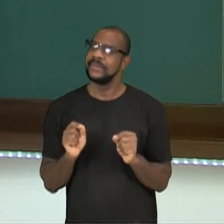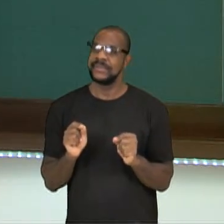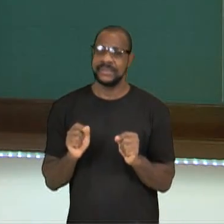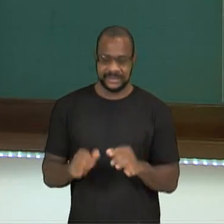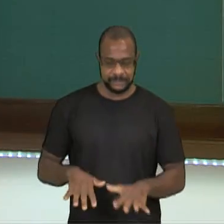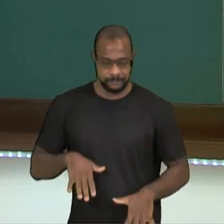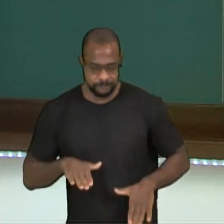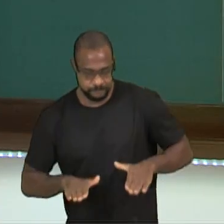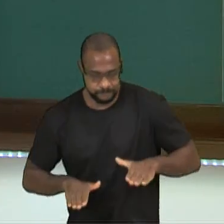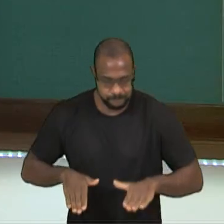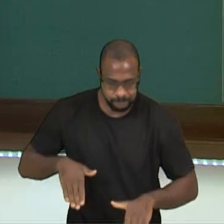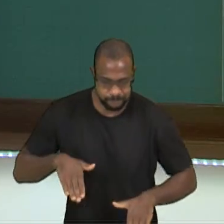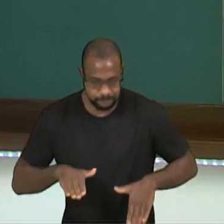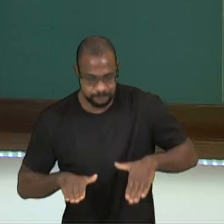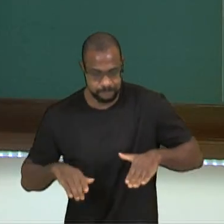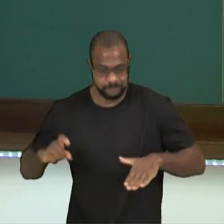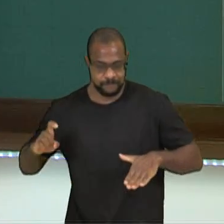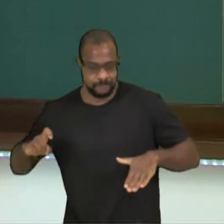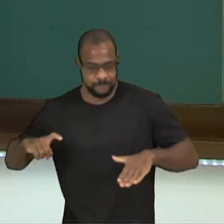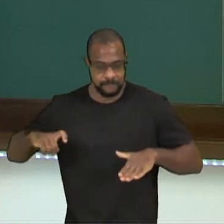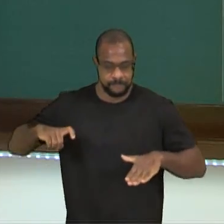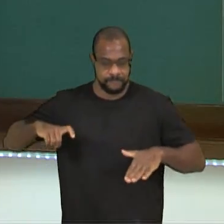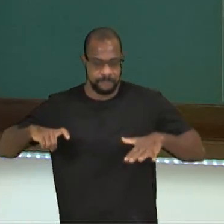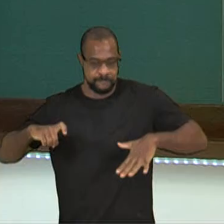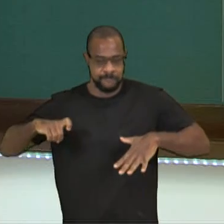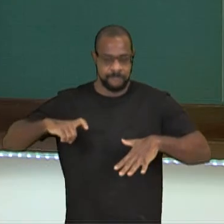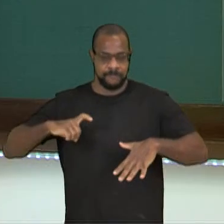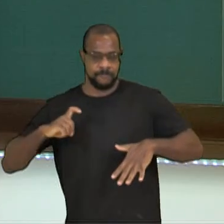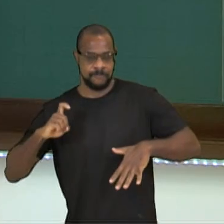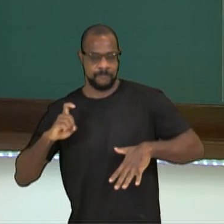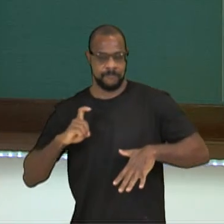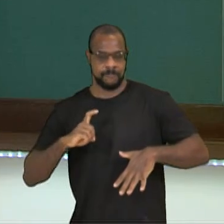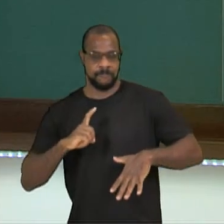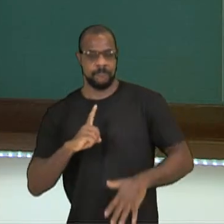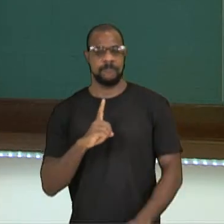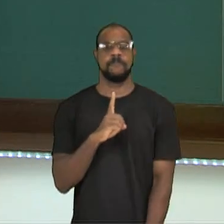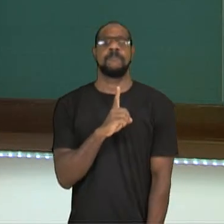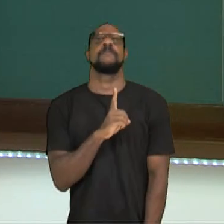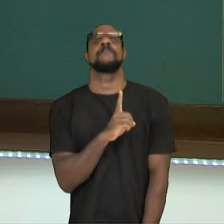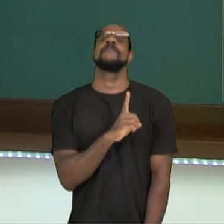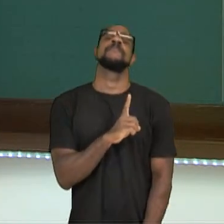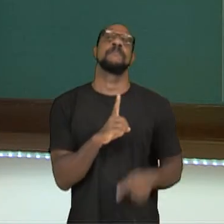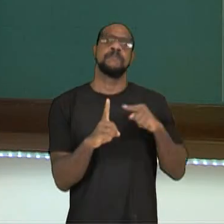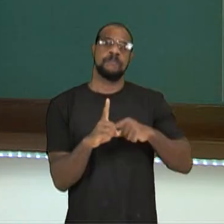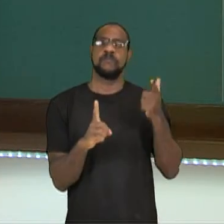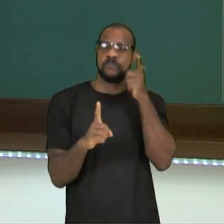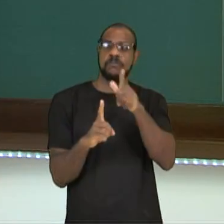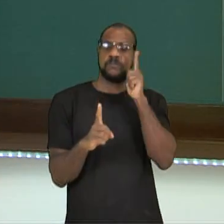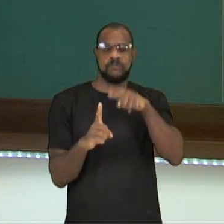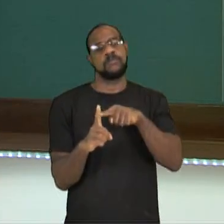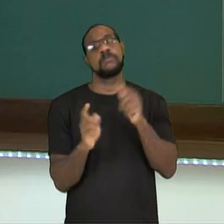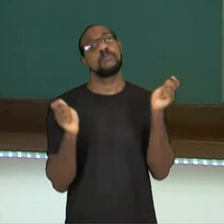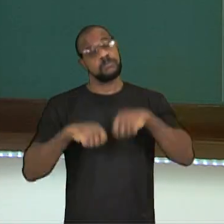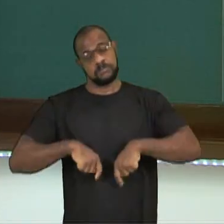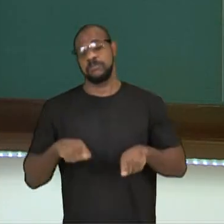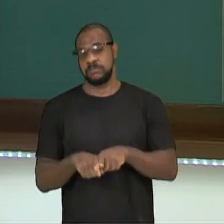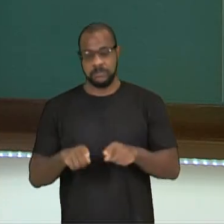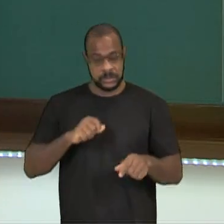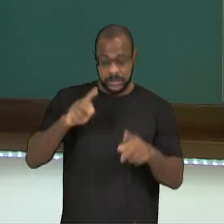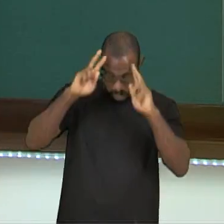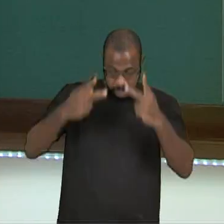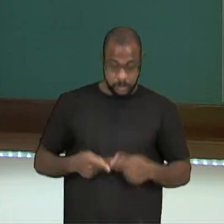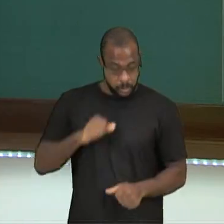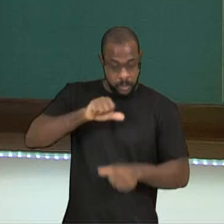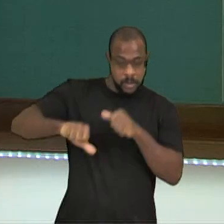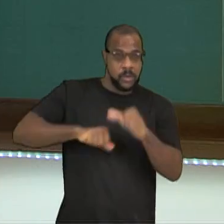chão e ficar de forma bípede, né? Então está trabalhando com a teoria dos primatas que os seres humanos se transformaram